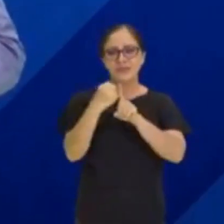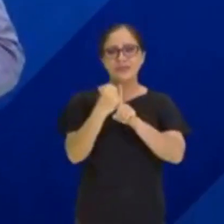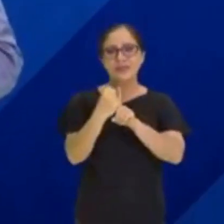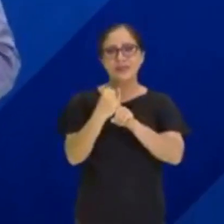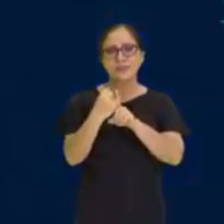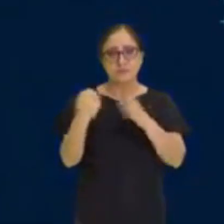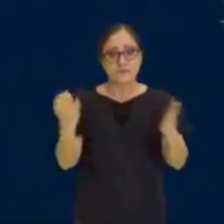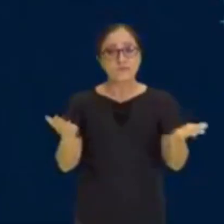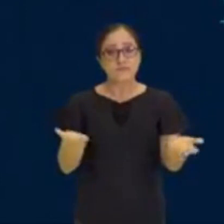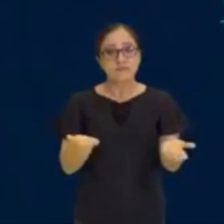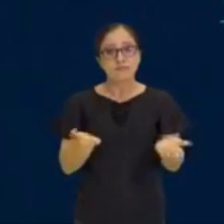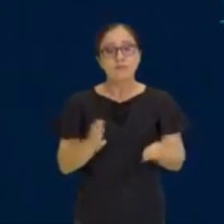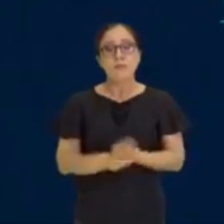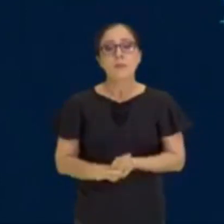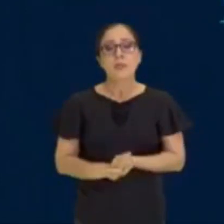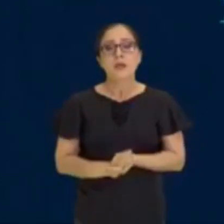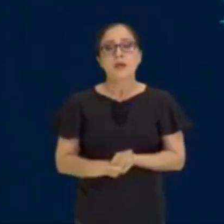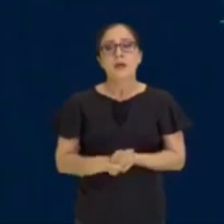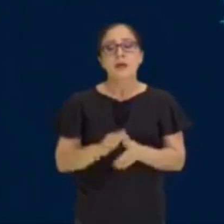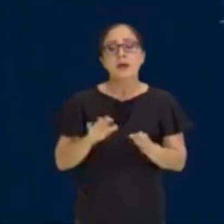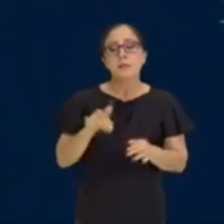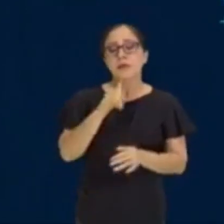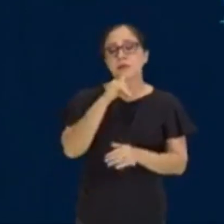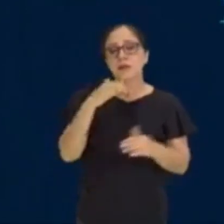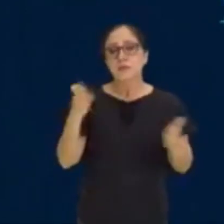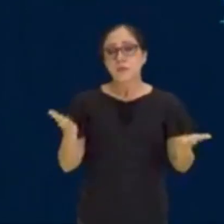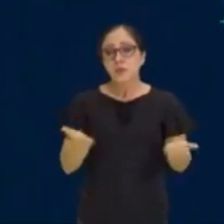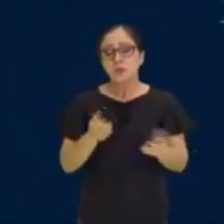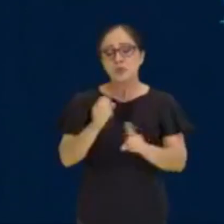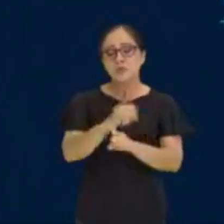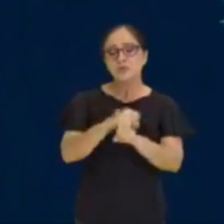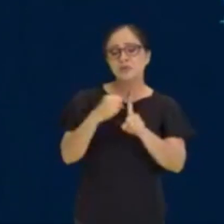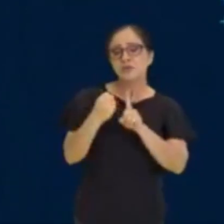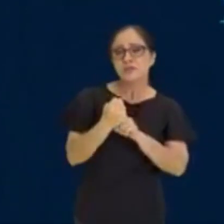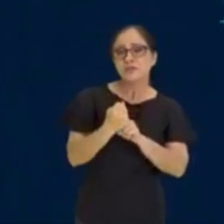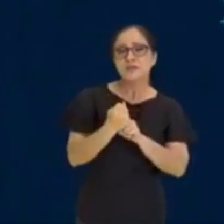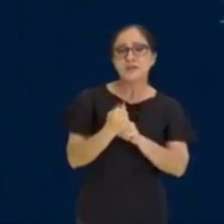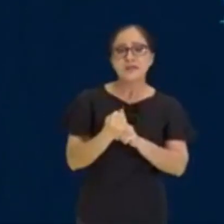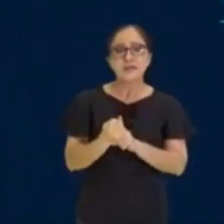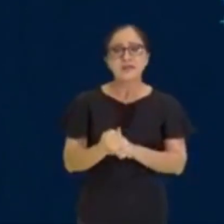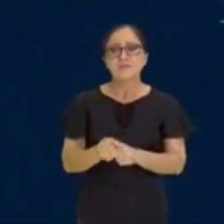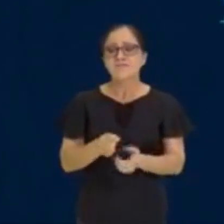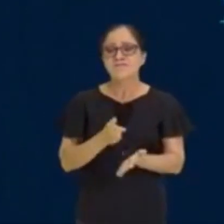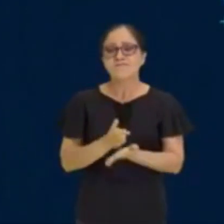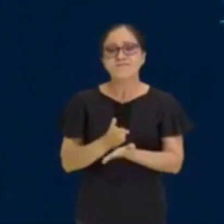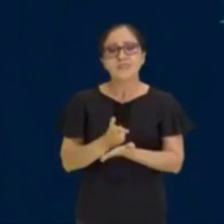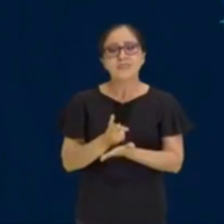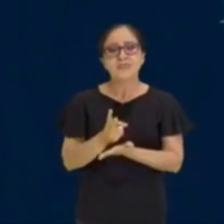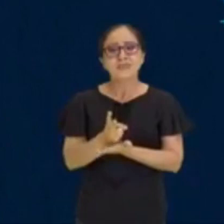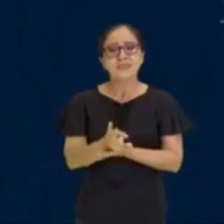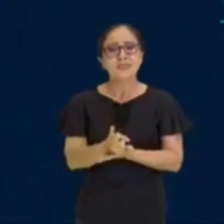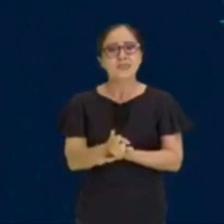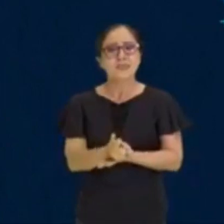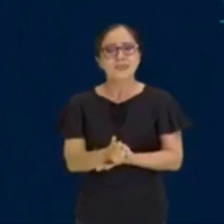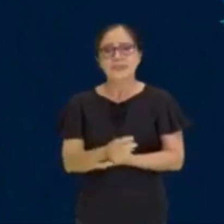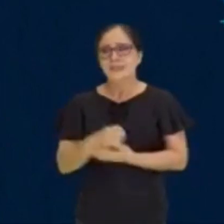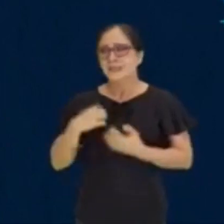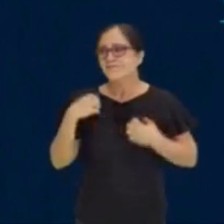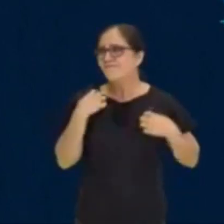atual. Hoje em dia, a sociedade está cada vez mais, parece que